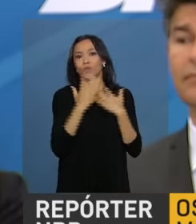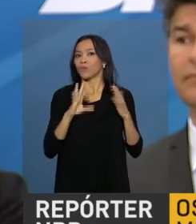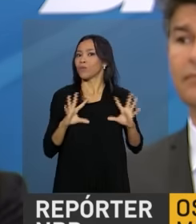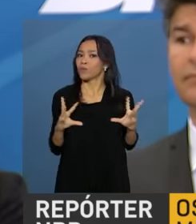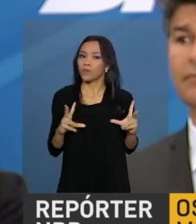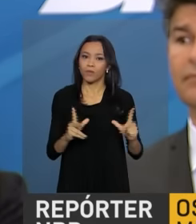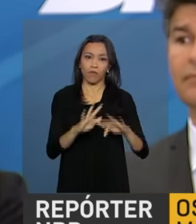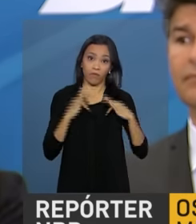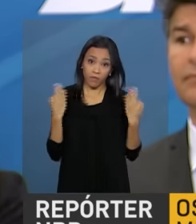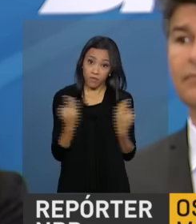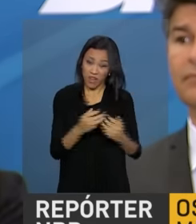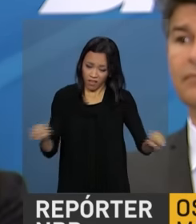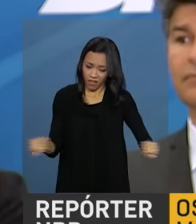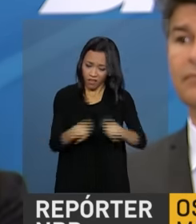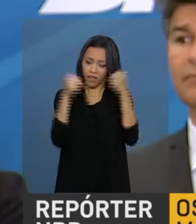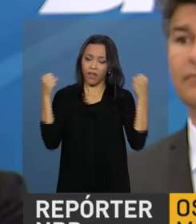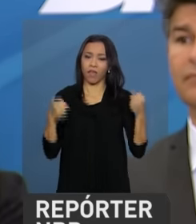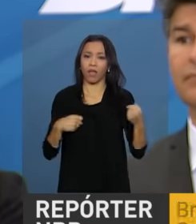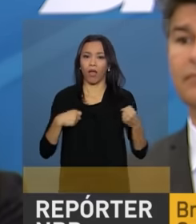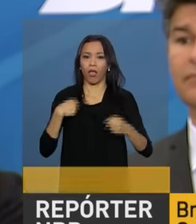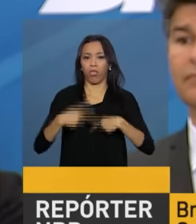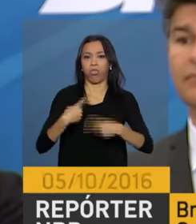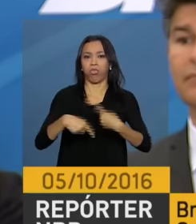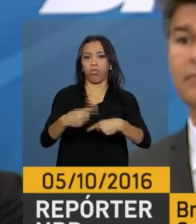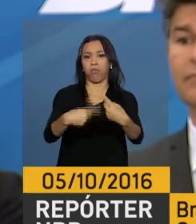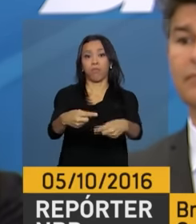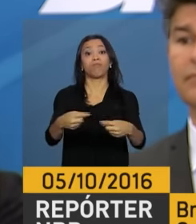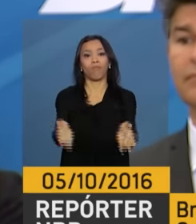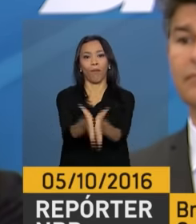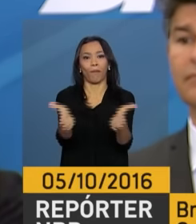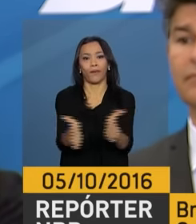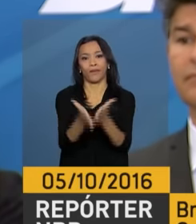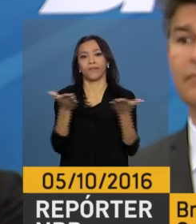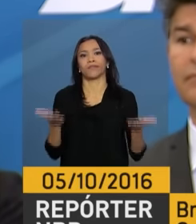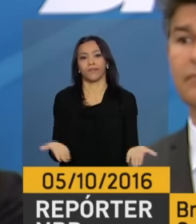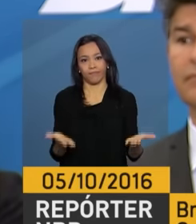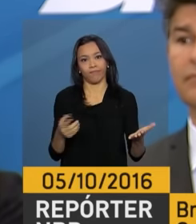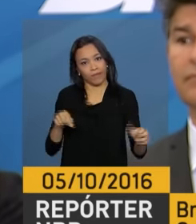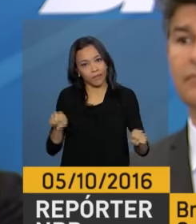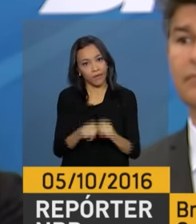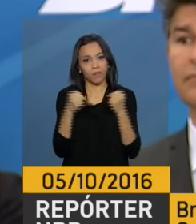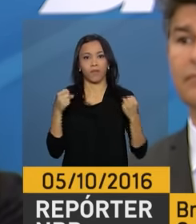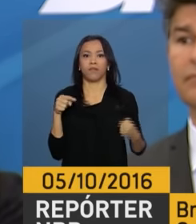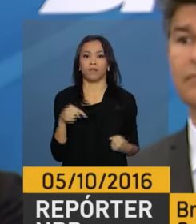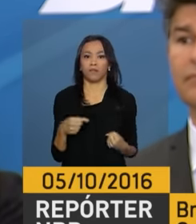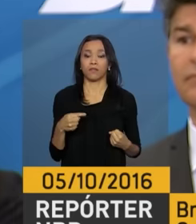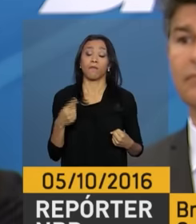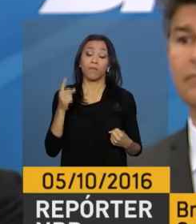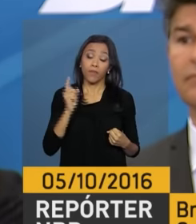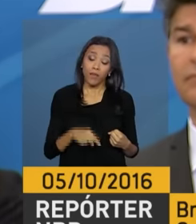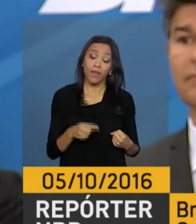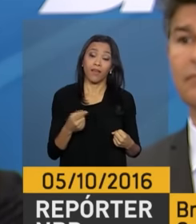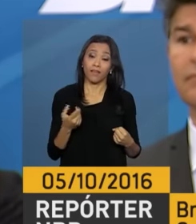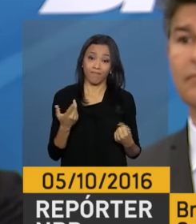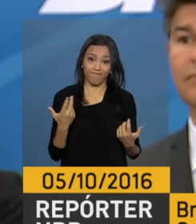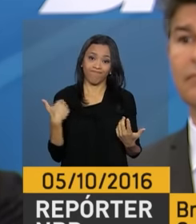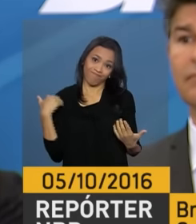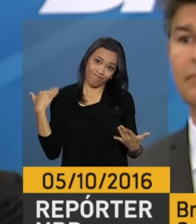a romper o ciclo da pobreza. É uma ruptura do ciclo, da transmissão intergeracional da